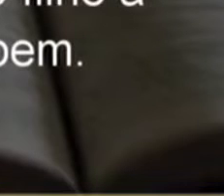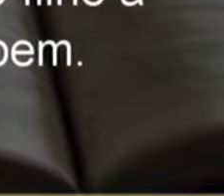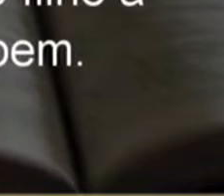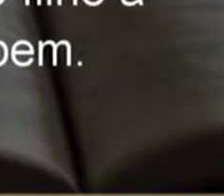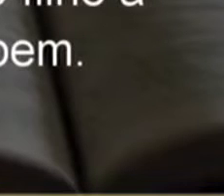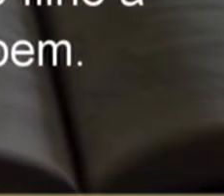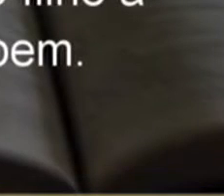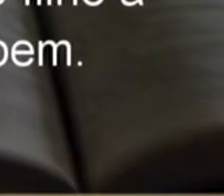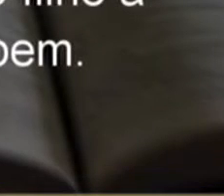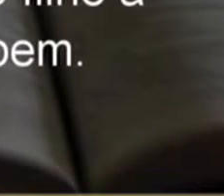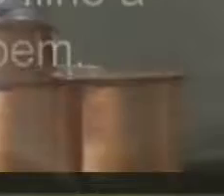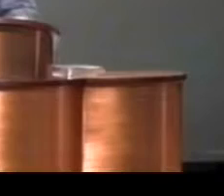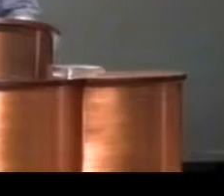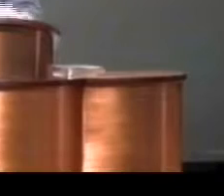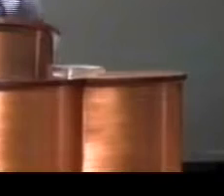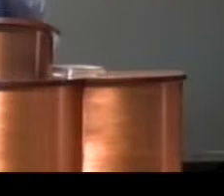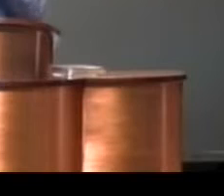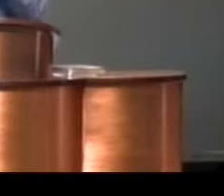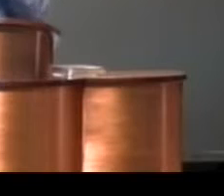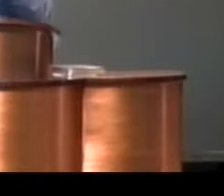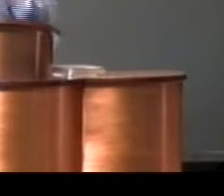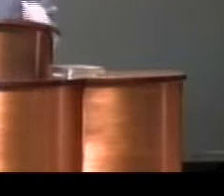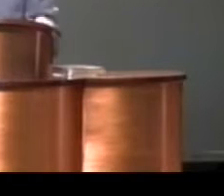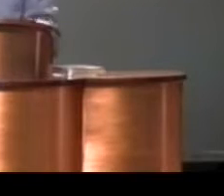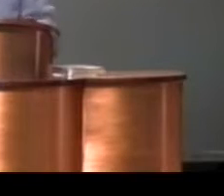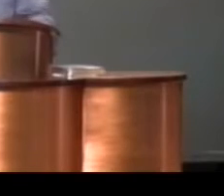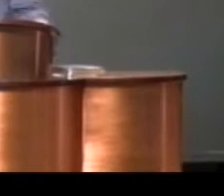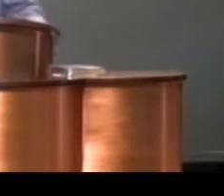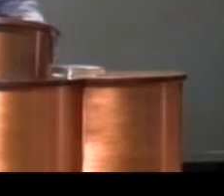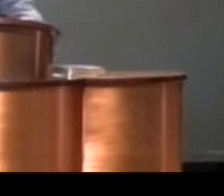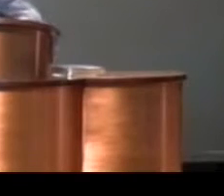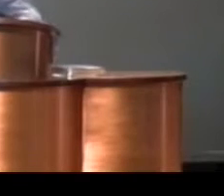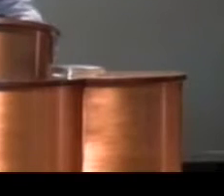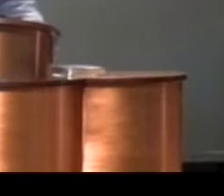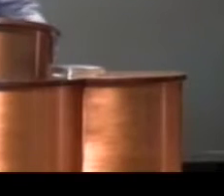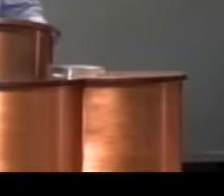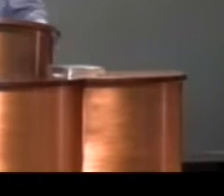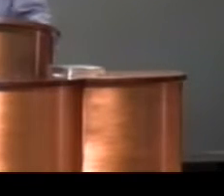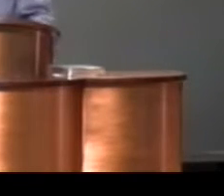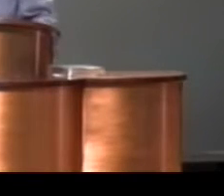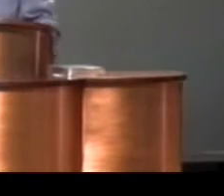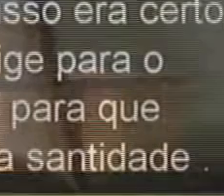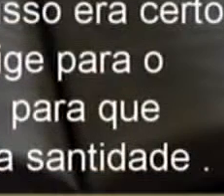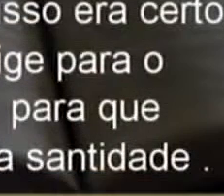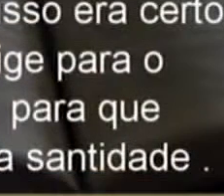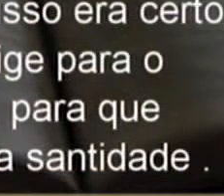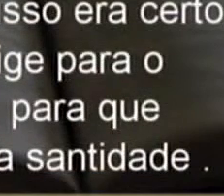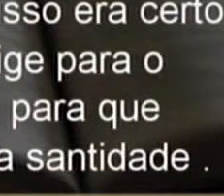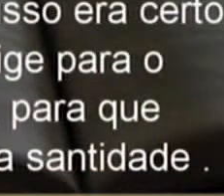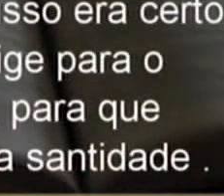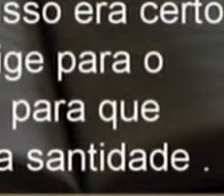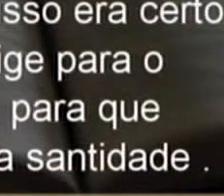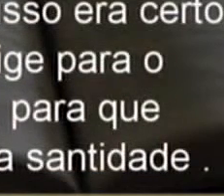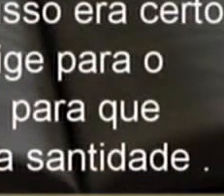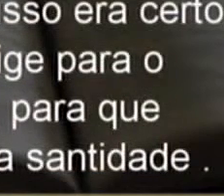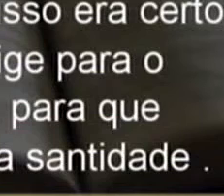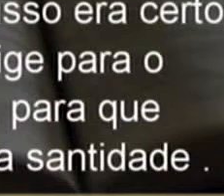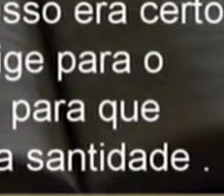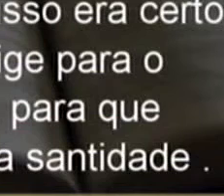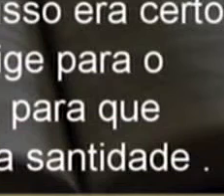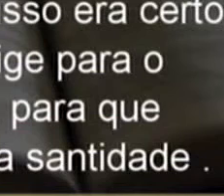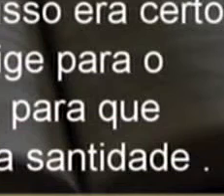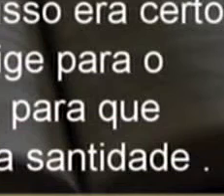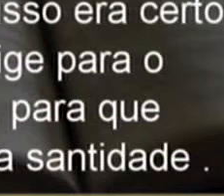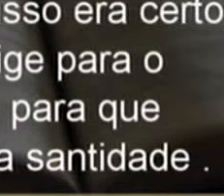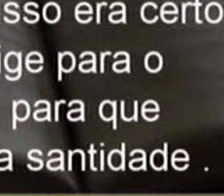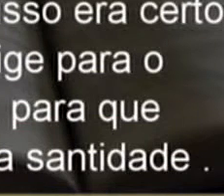bem. Ou então Hebreus 12, versículos 10 e 11, onde a Bíblia diz assim: os nossos pais humanos